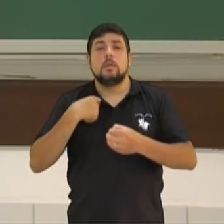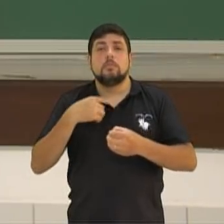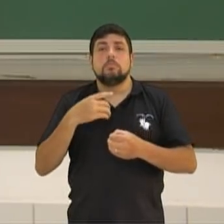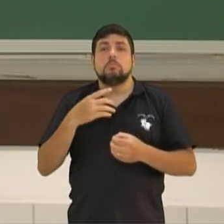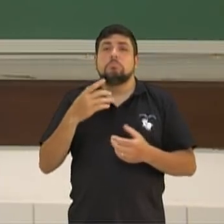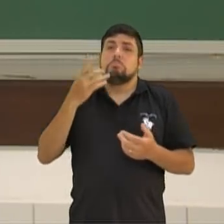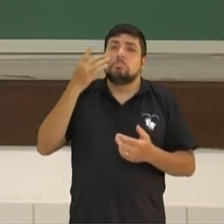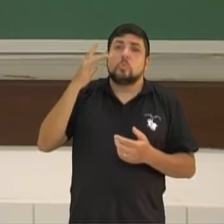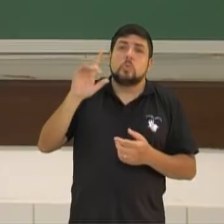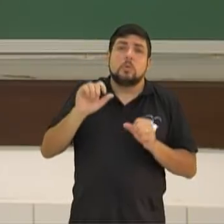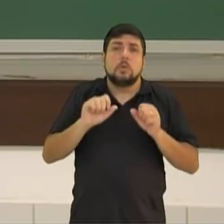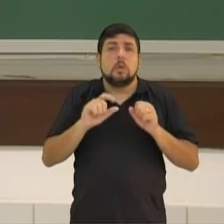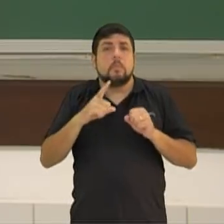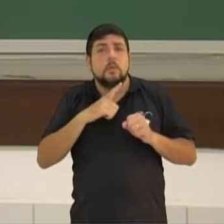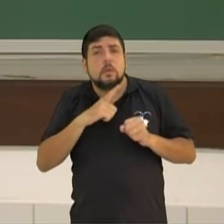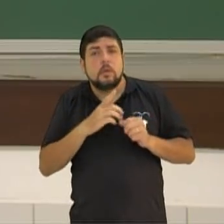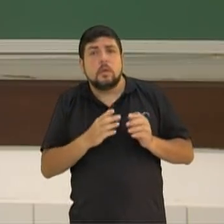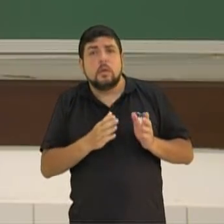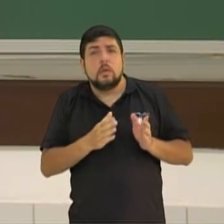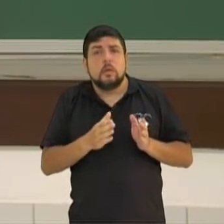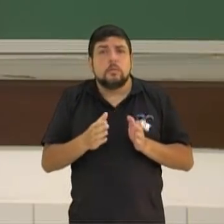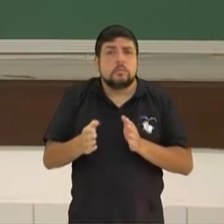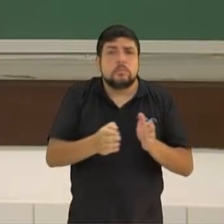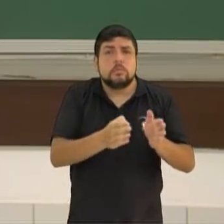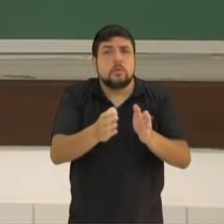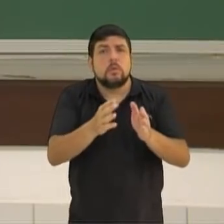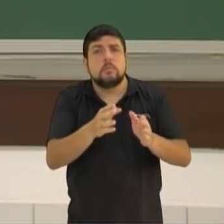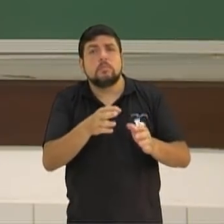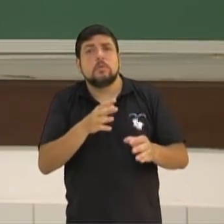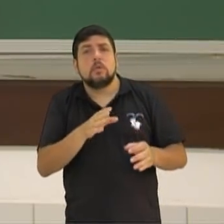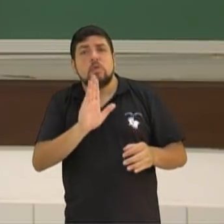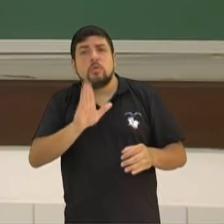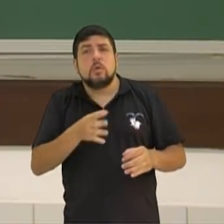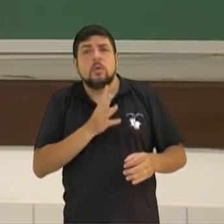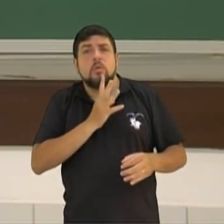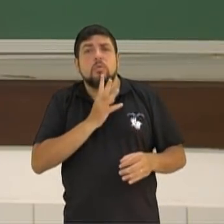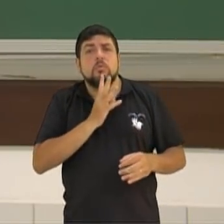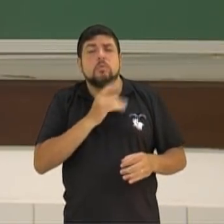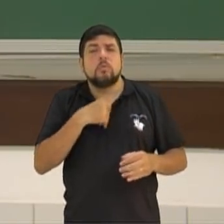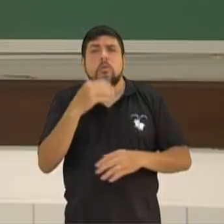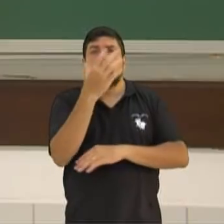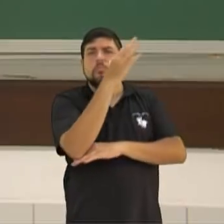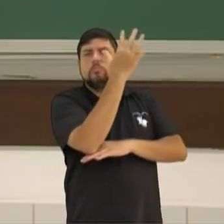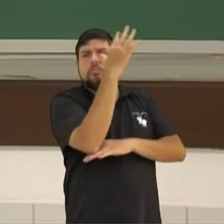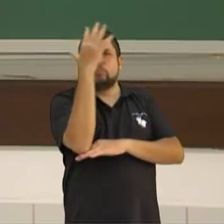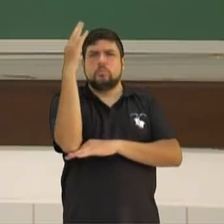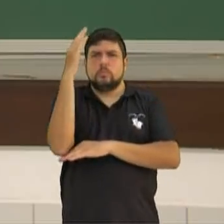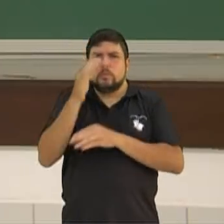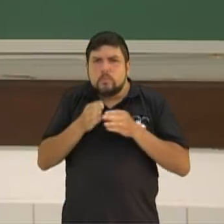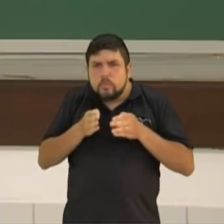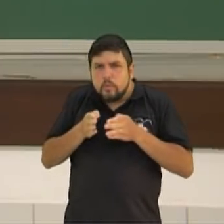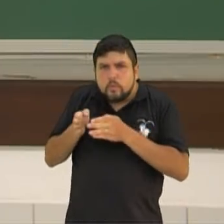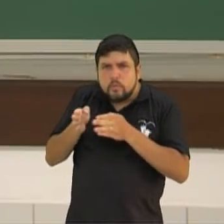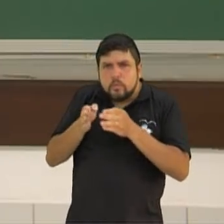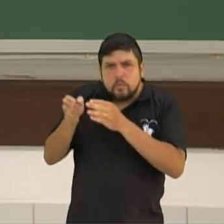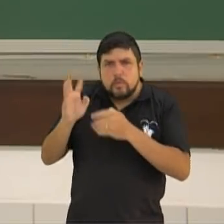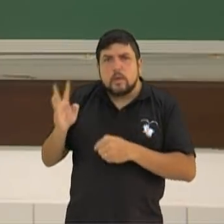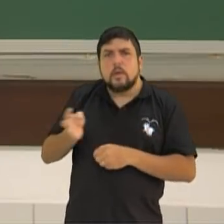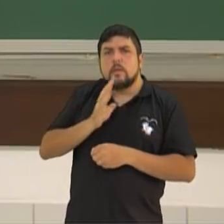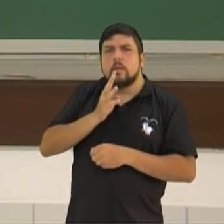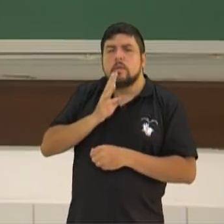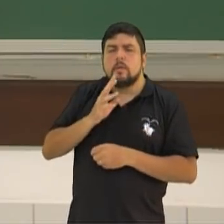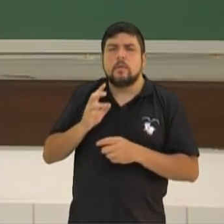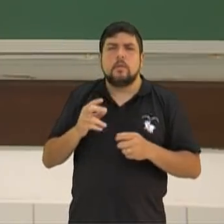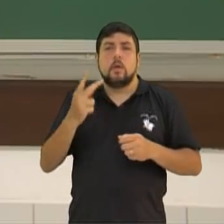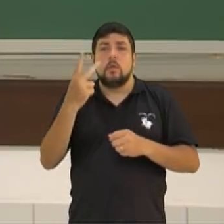algum caminho aí conhecido, né? Ou alguma trilha conhecida também para fazer com a sua bicicleta. Então,